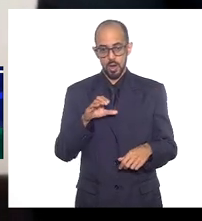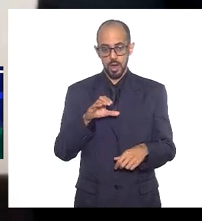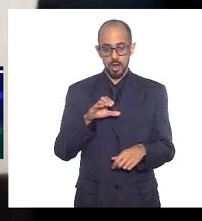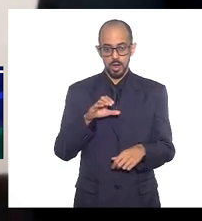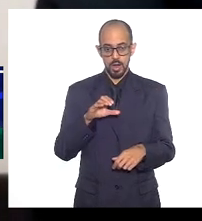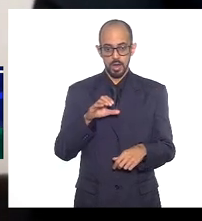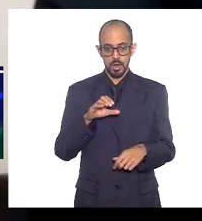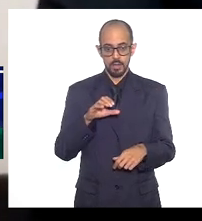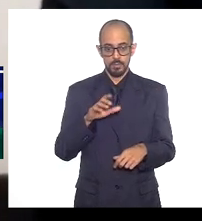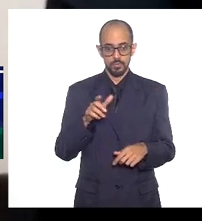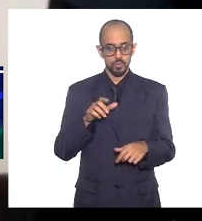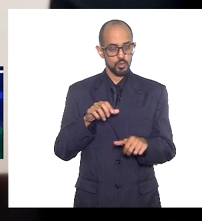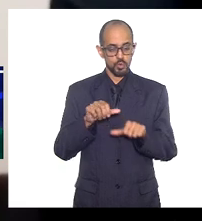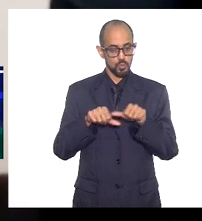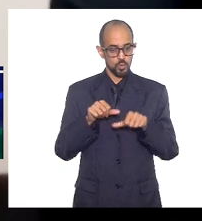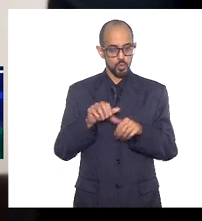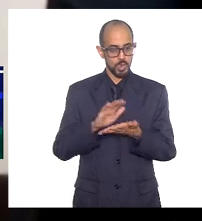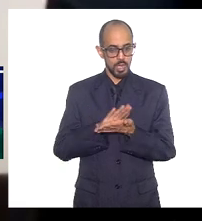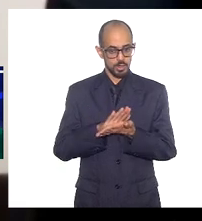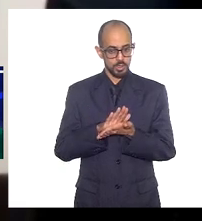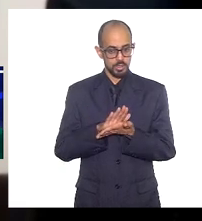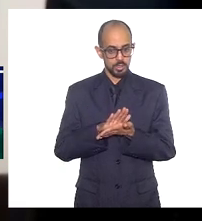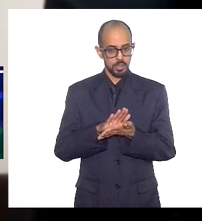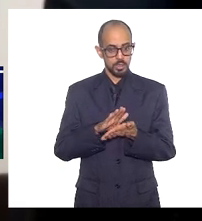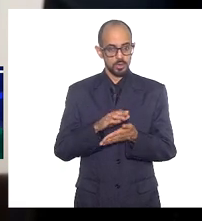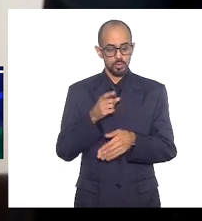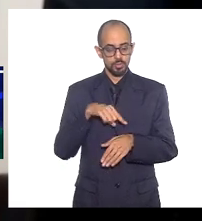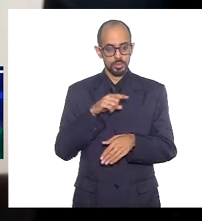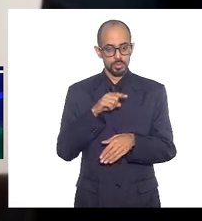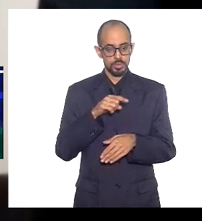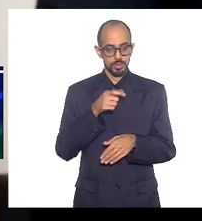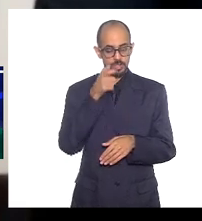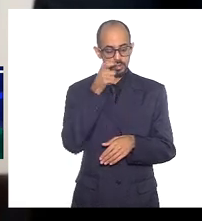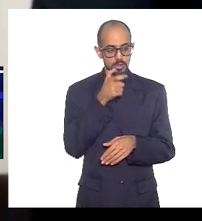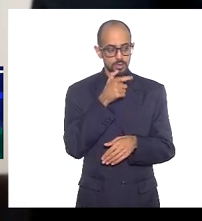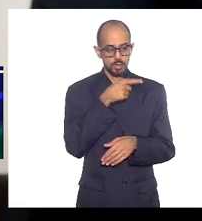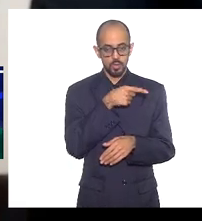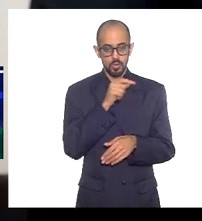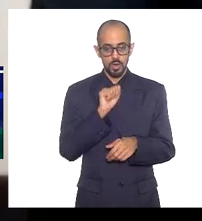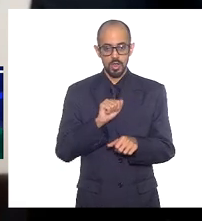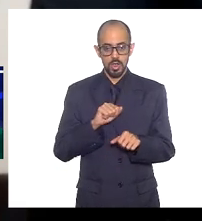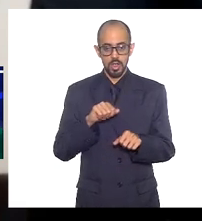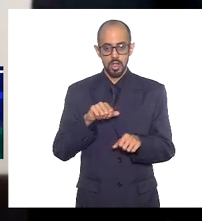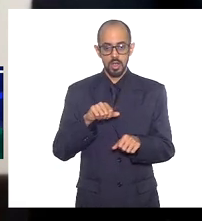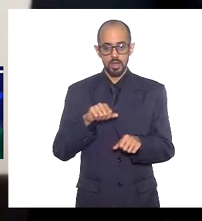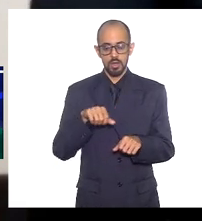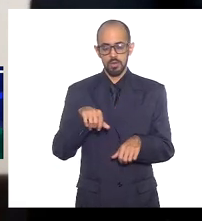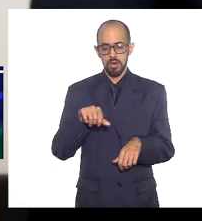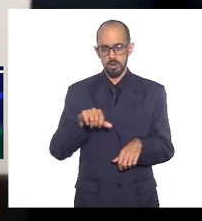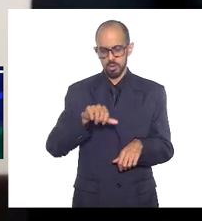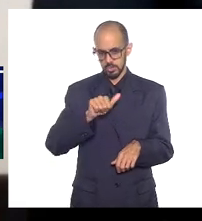Vamos lá. Não mudou nada até aqui. Fica dispensada a observância da regra da linha C, inciso 19 deste artigo.